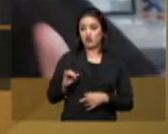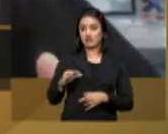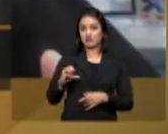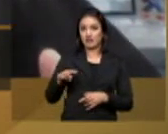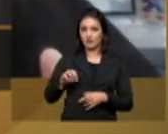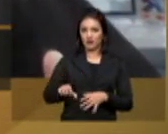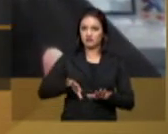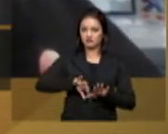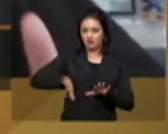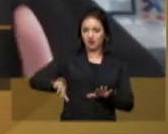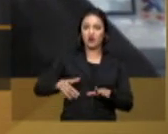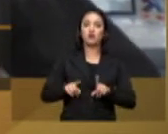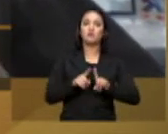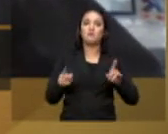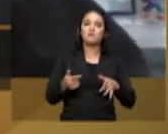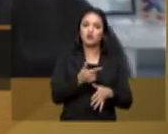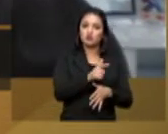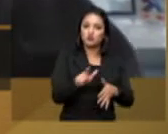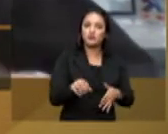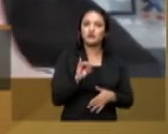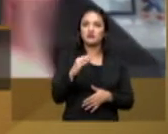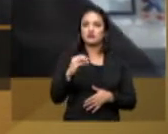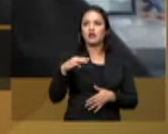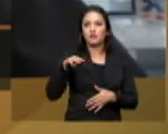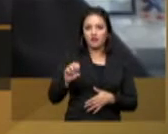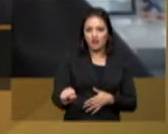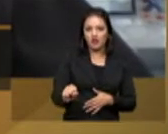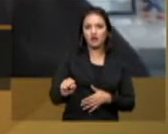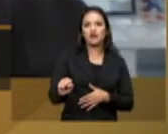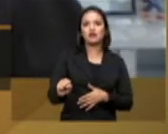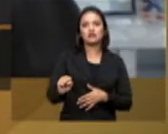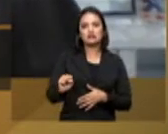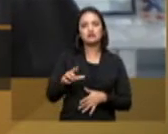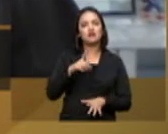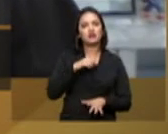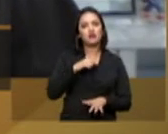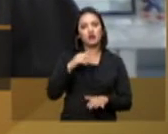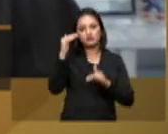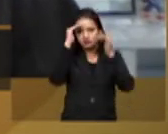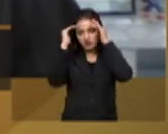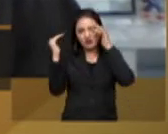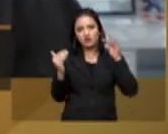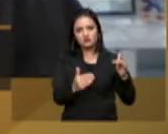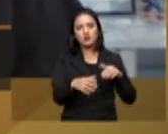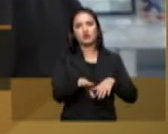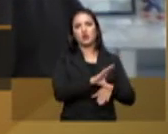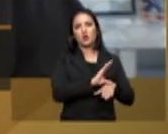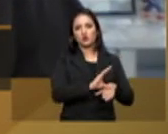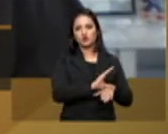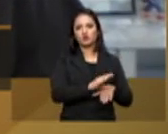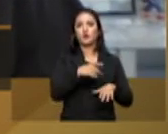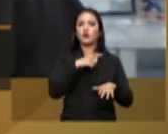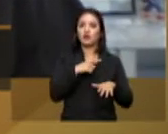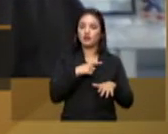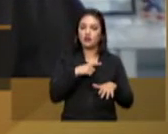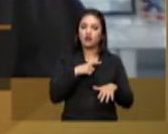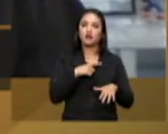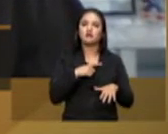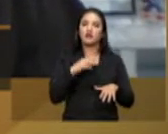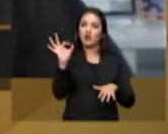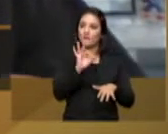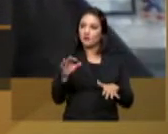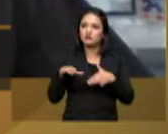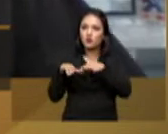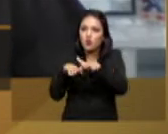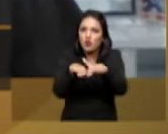de, o ICMS Combustíveis, não, o ICMS Combustíveis cumpre o imperativo constitucional de uniformização de